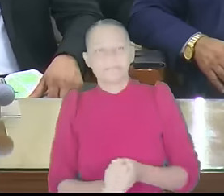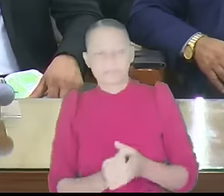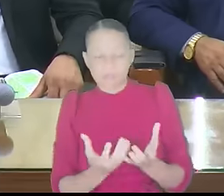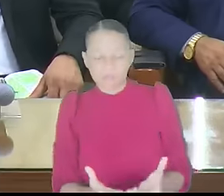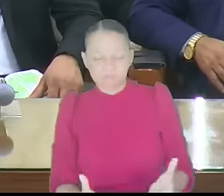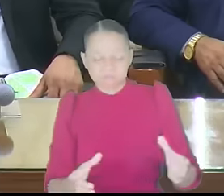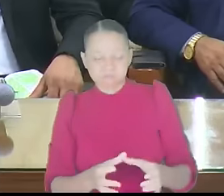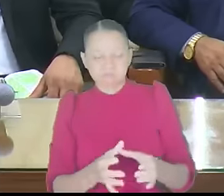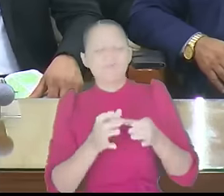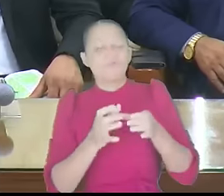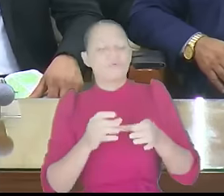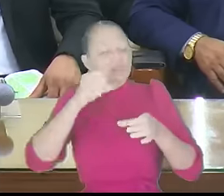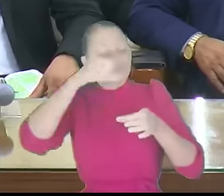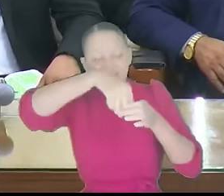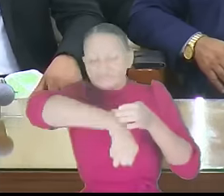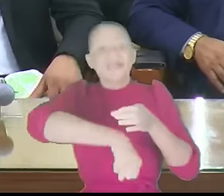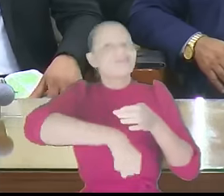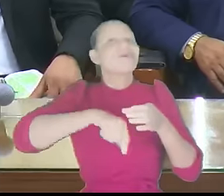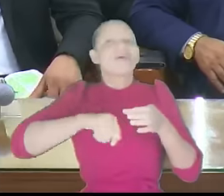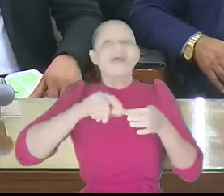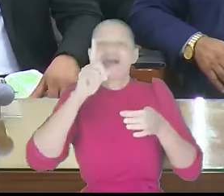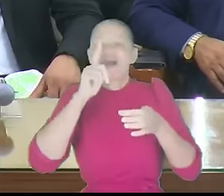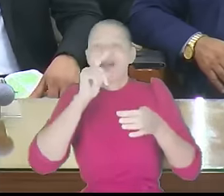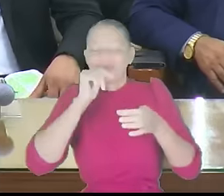quartinha? Água.